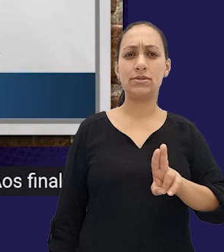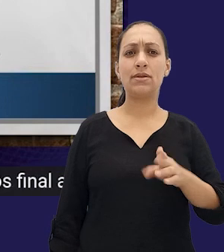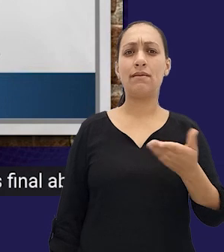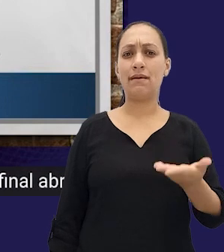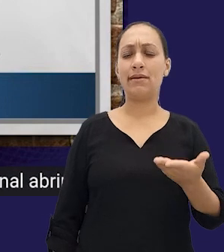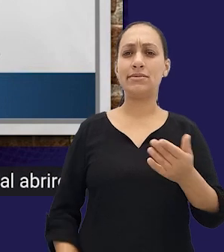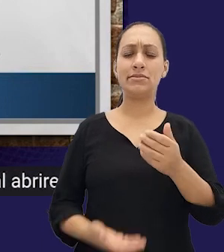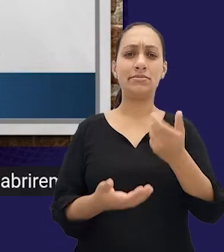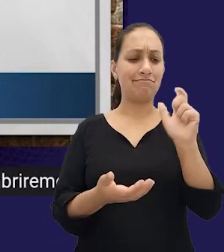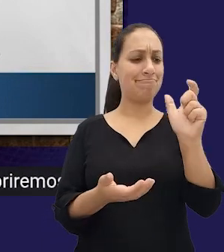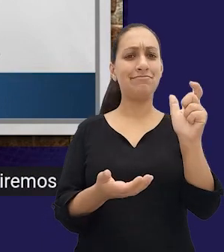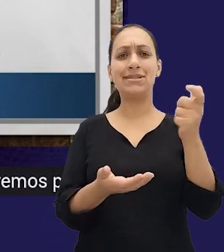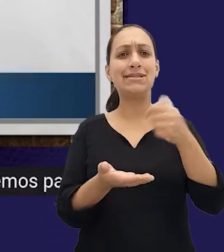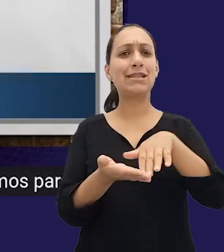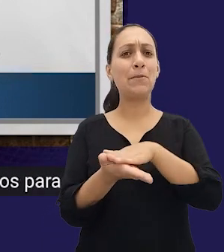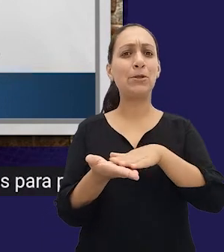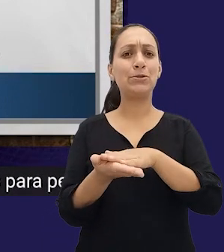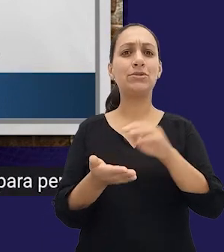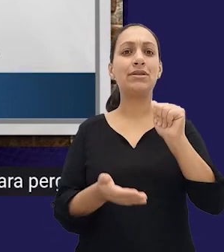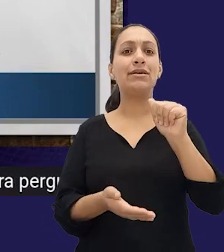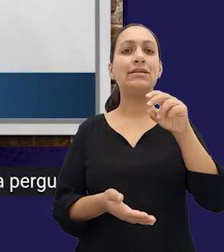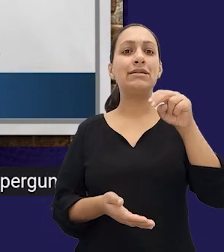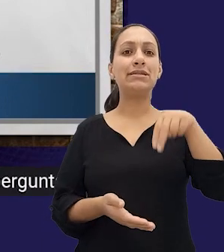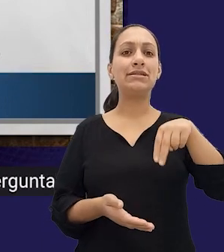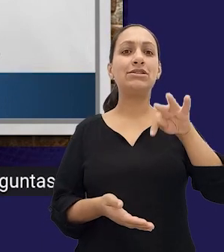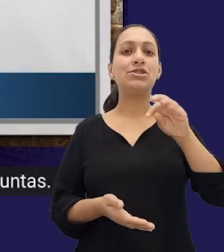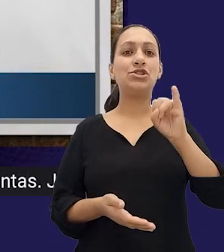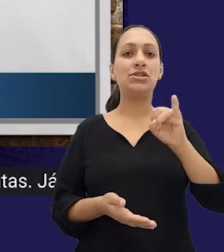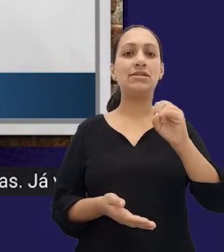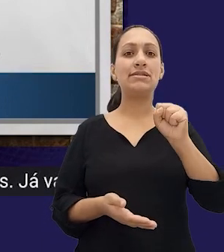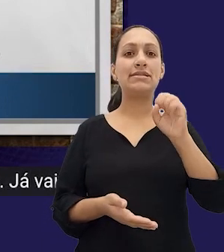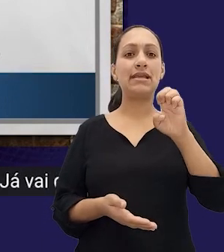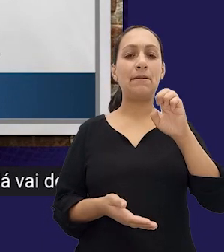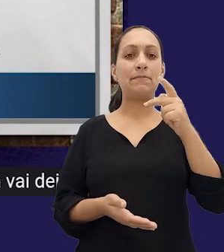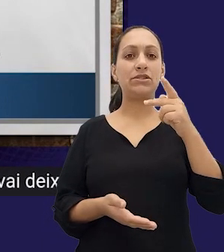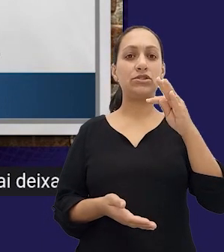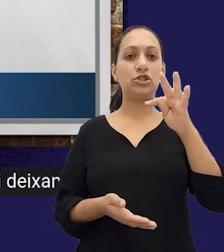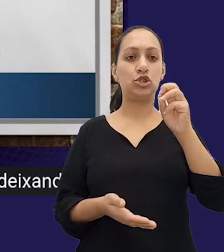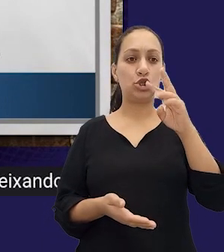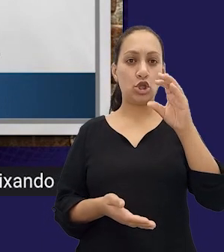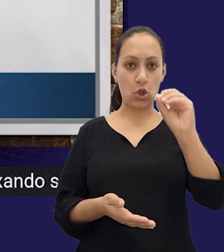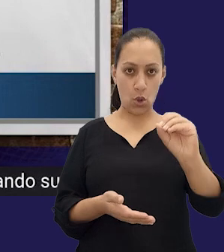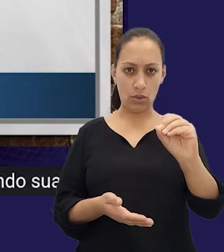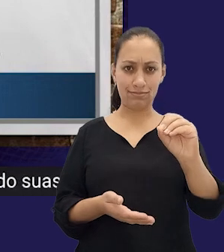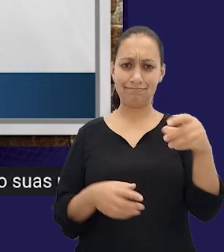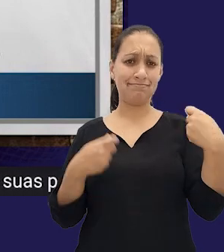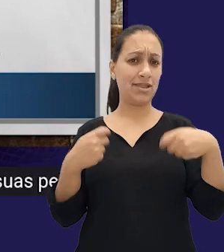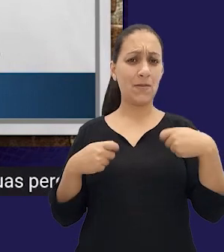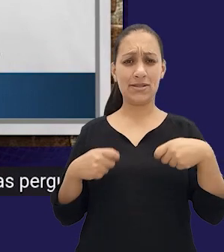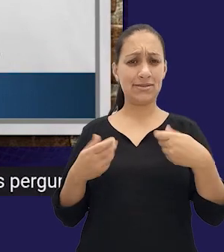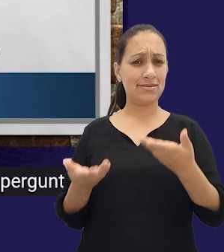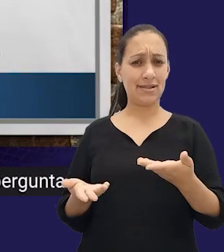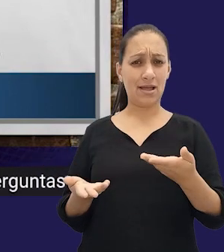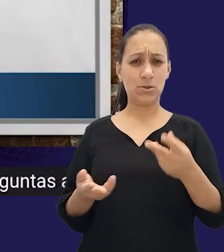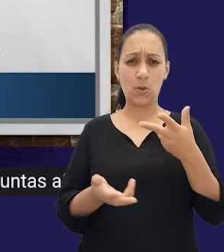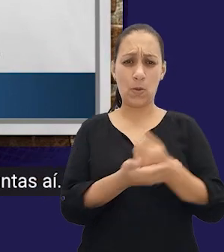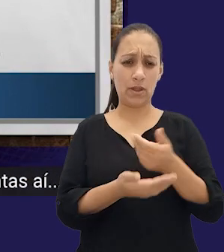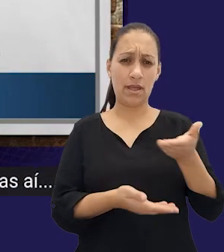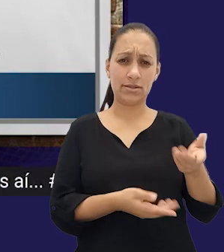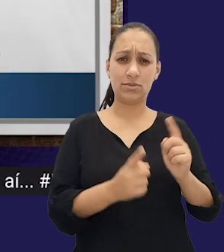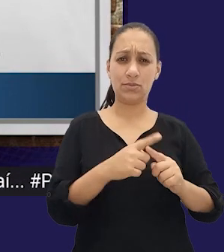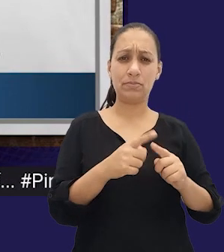um sabonete antisséptico, né, com princípio ativo antimicrobiano. Não há necessidade. Nós podemos usar o